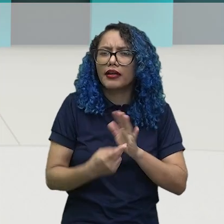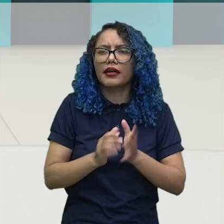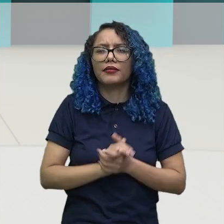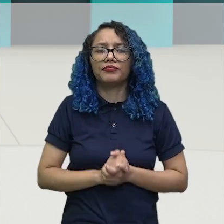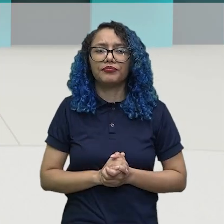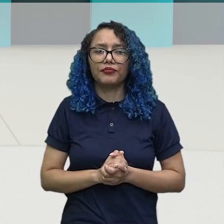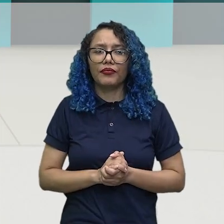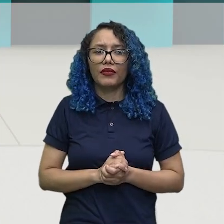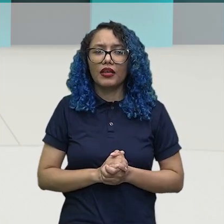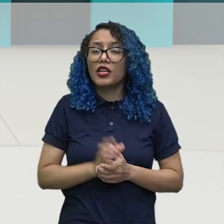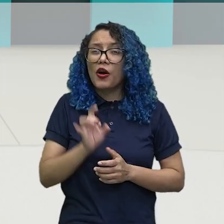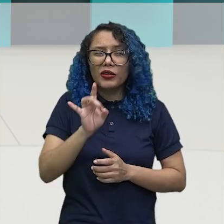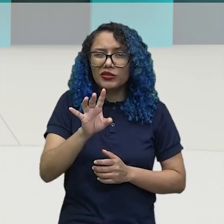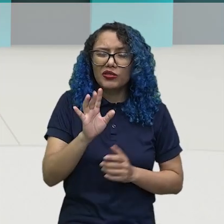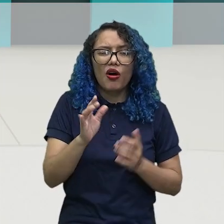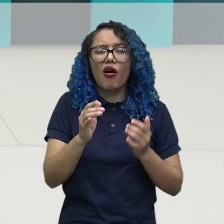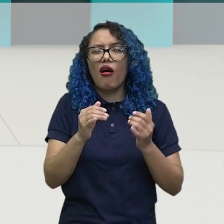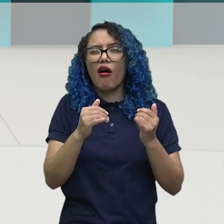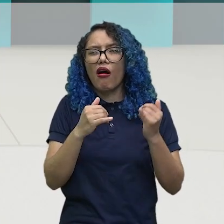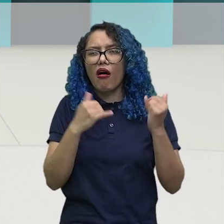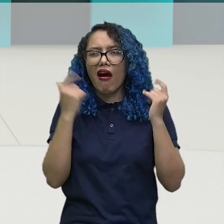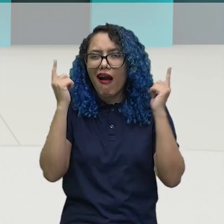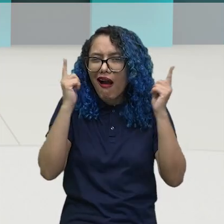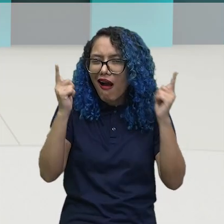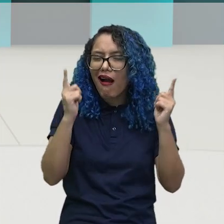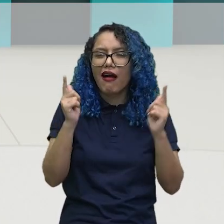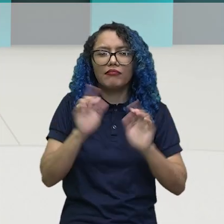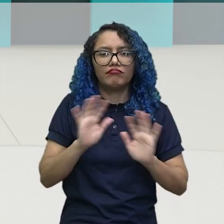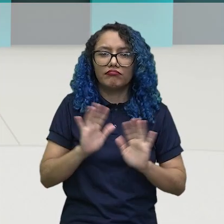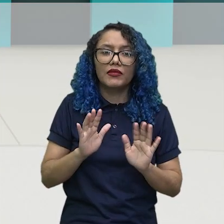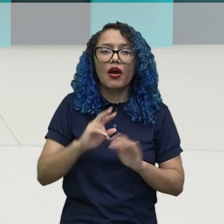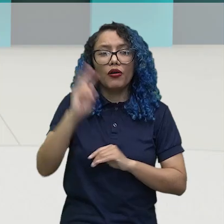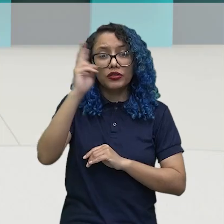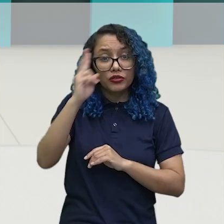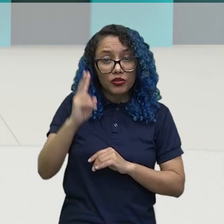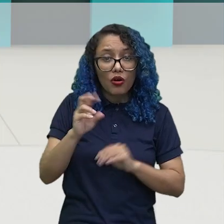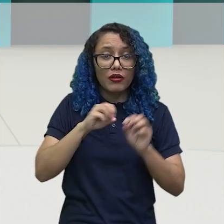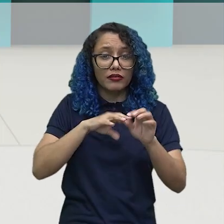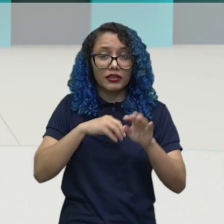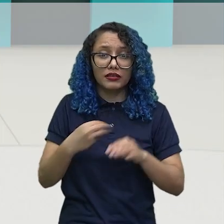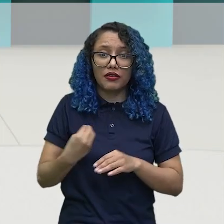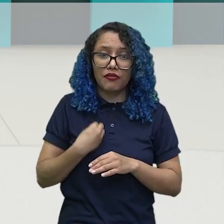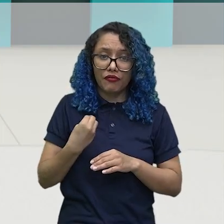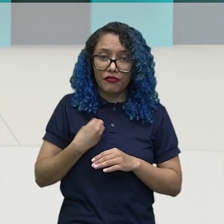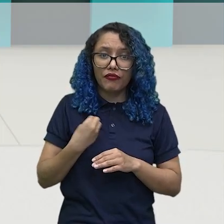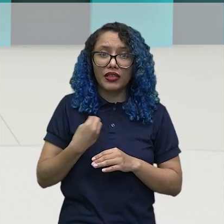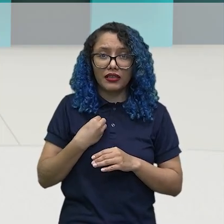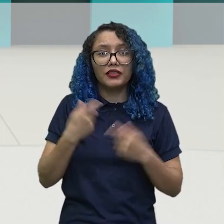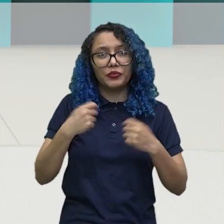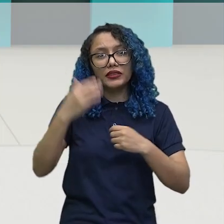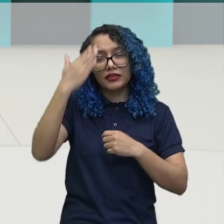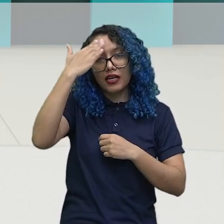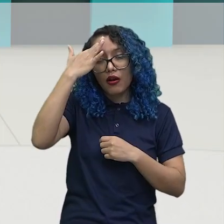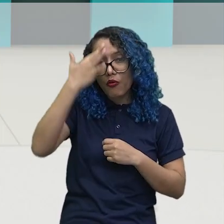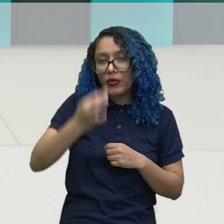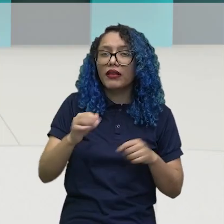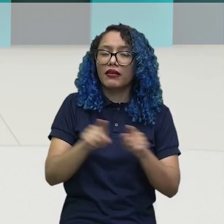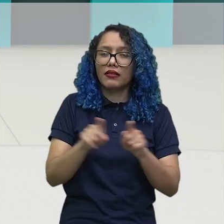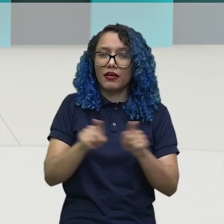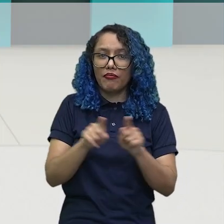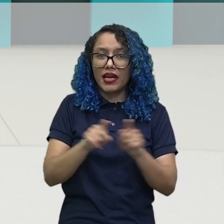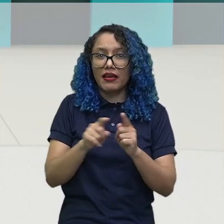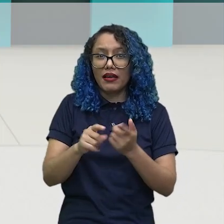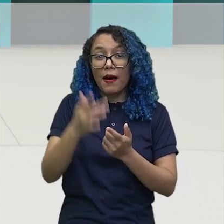além do divertimento e entender que a história, a educação e a vida de quem realmente faz essa